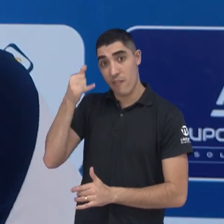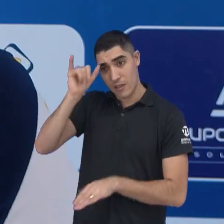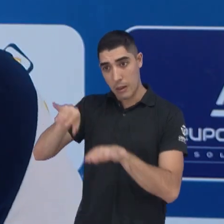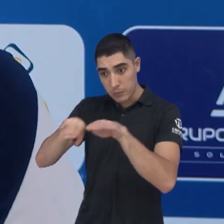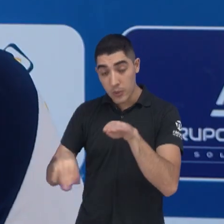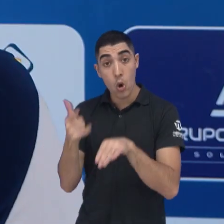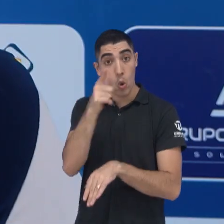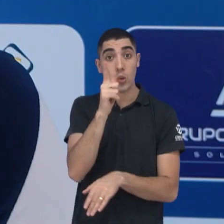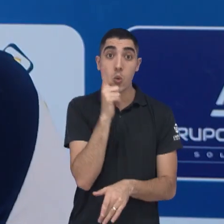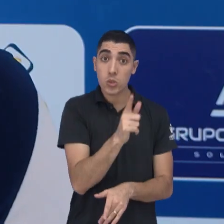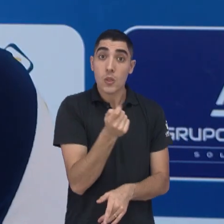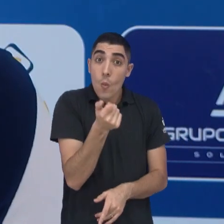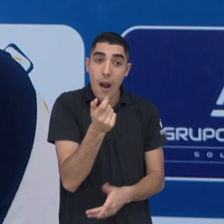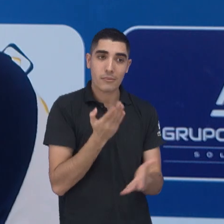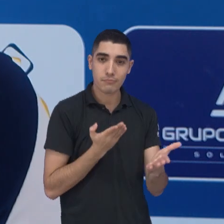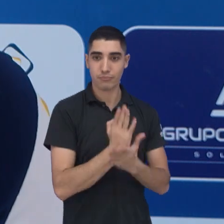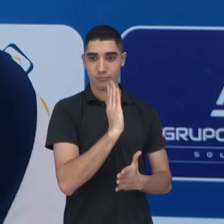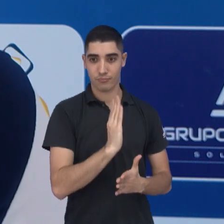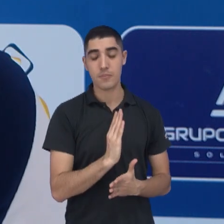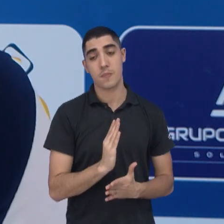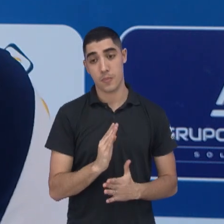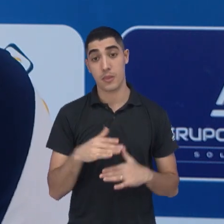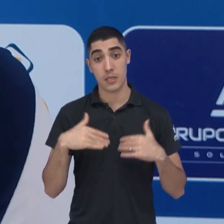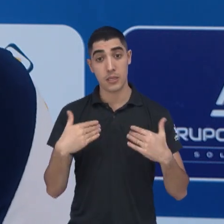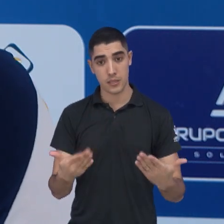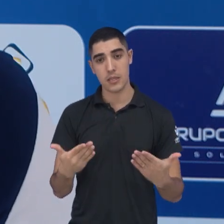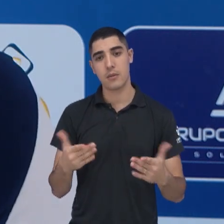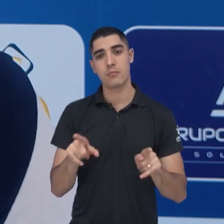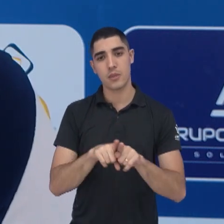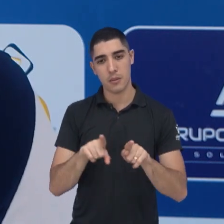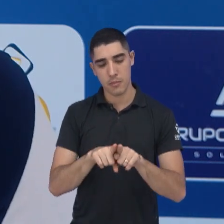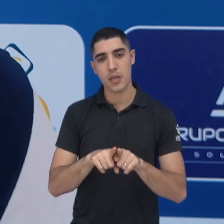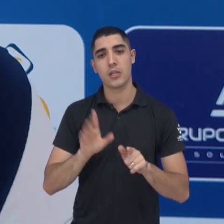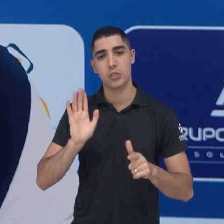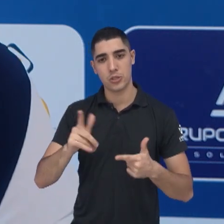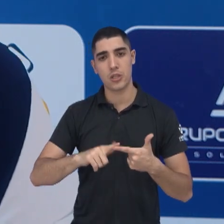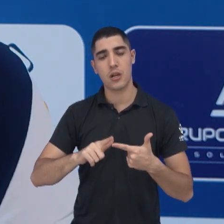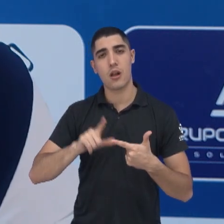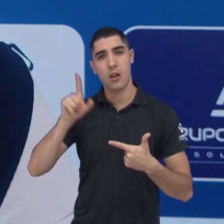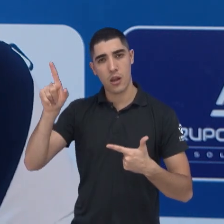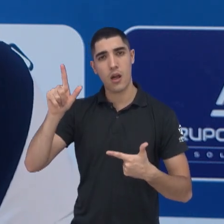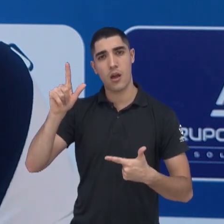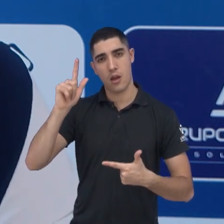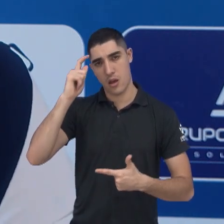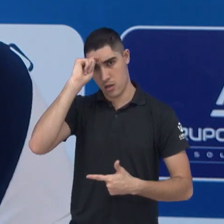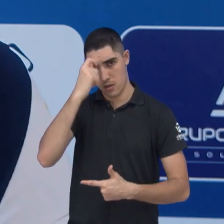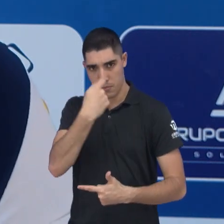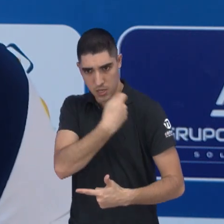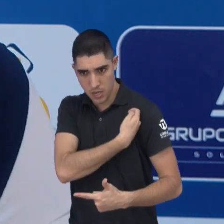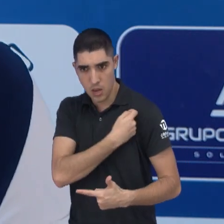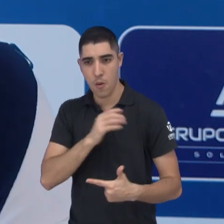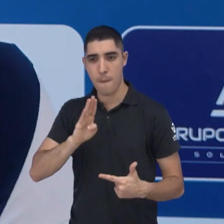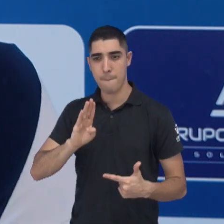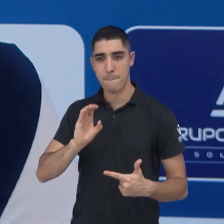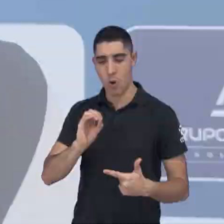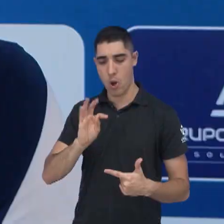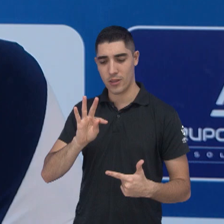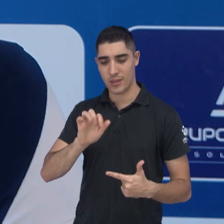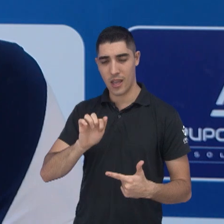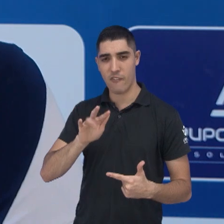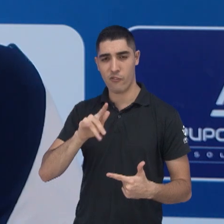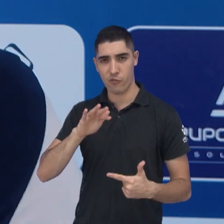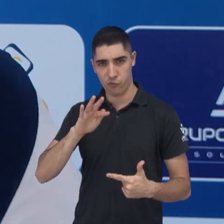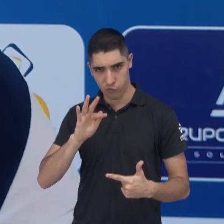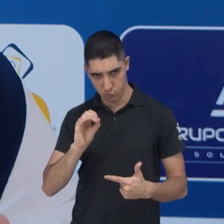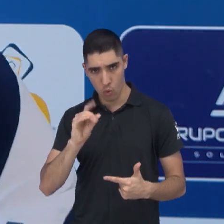no interior, como eu disputei em Lins, como eu disputei em Ribeirão Preto, no Botafogo, 17, 16, ele é